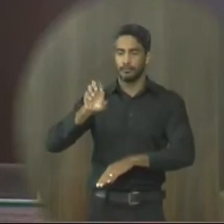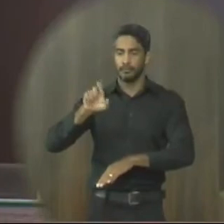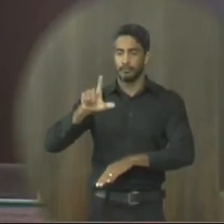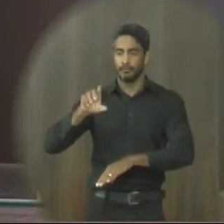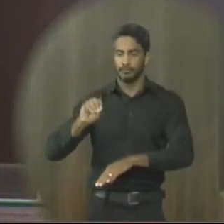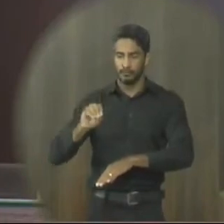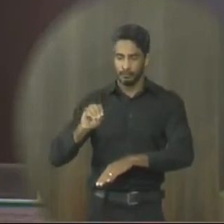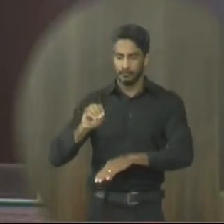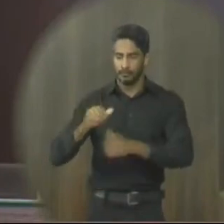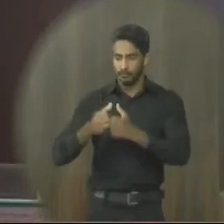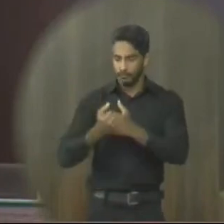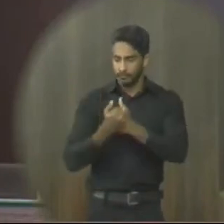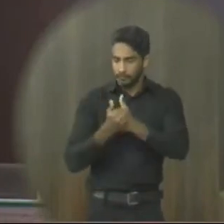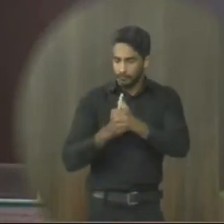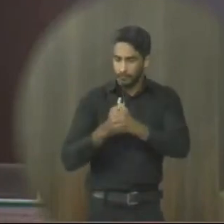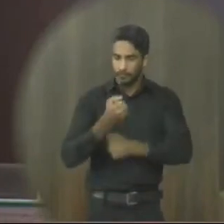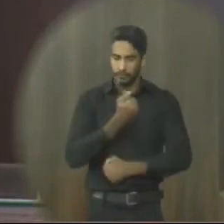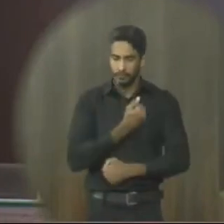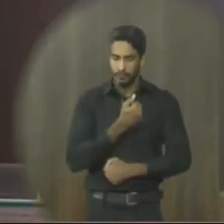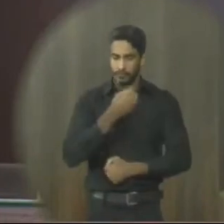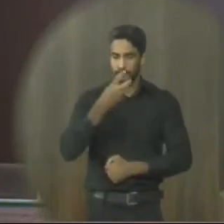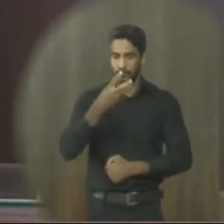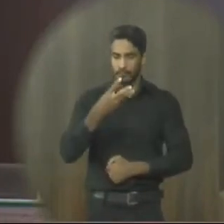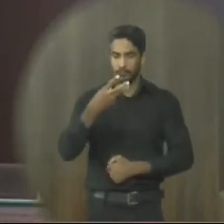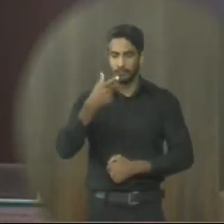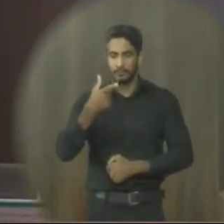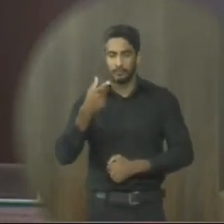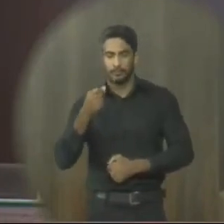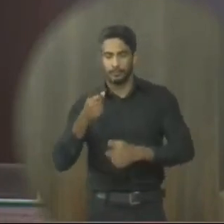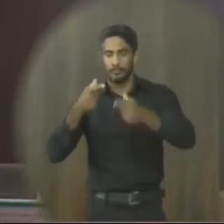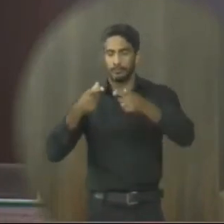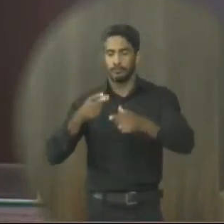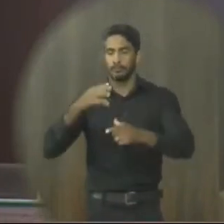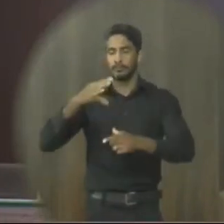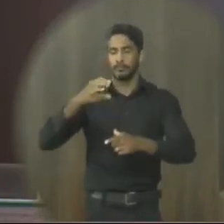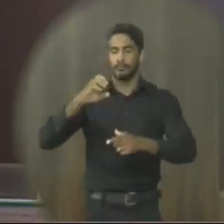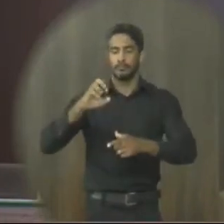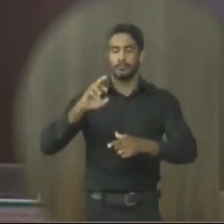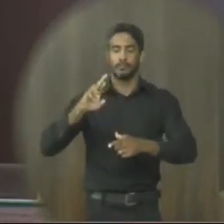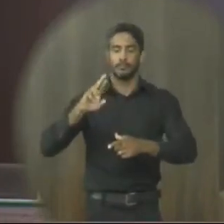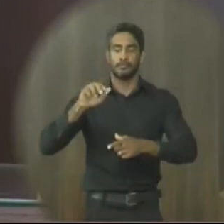número 320, Barra Cerâmica, no município de Janaúba, Minas Gerais.